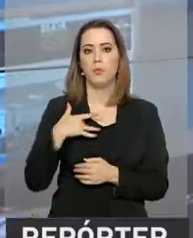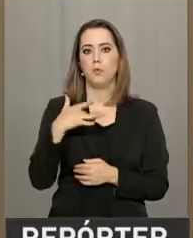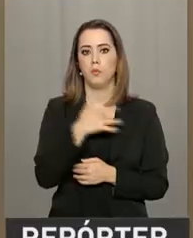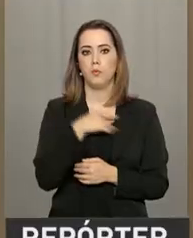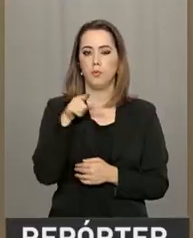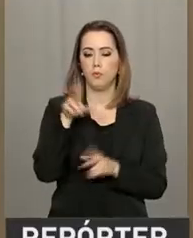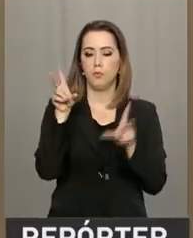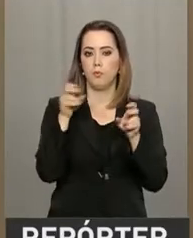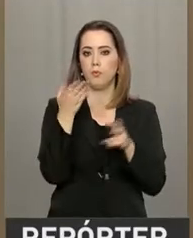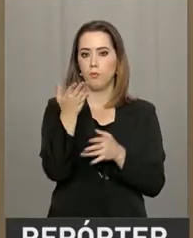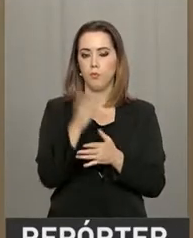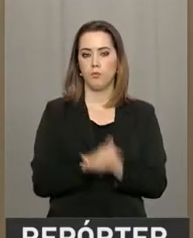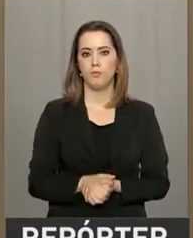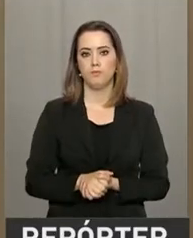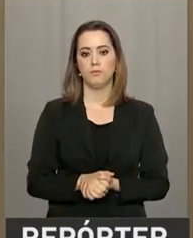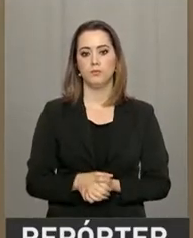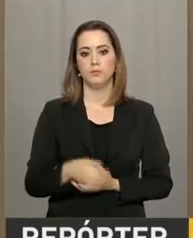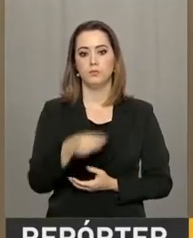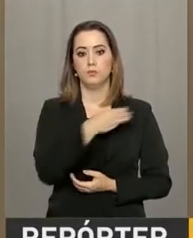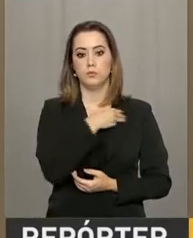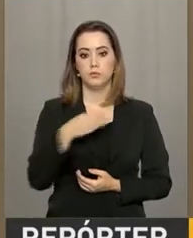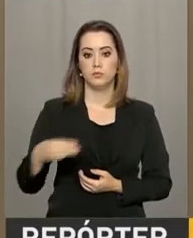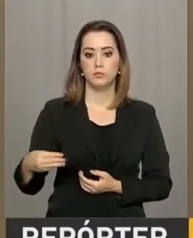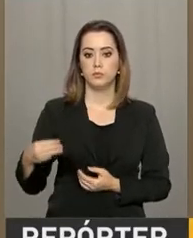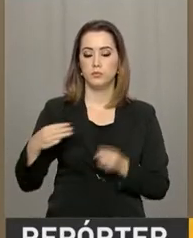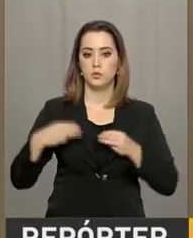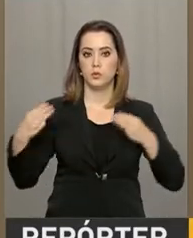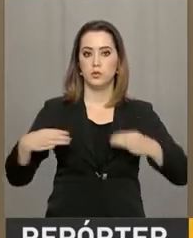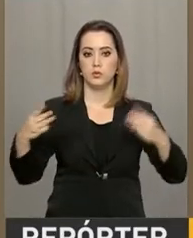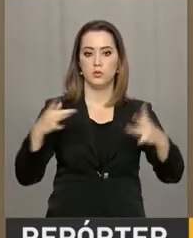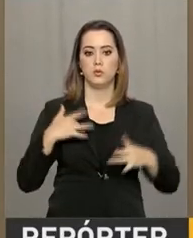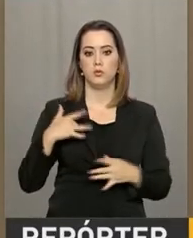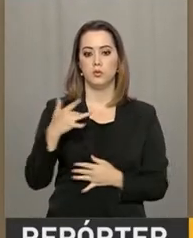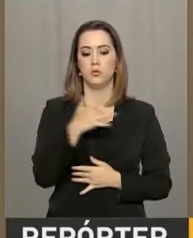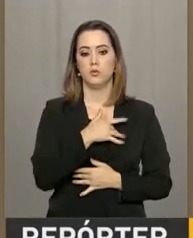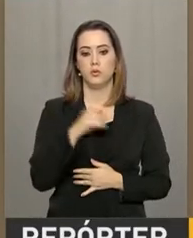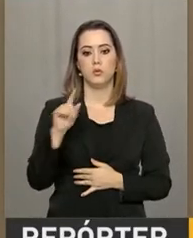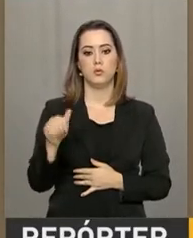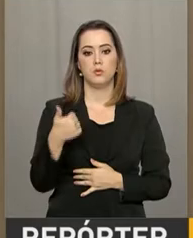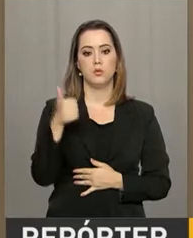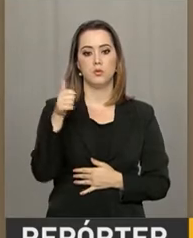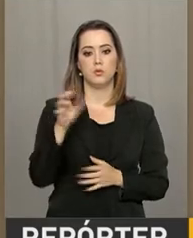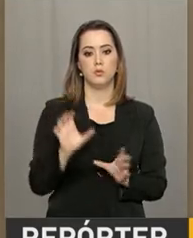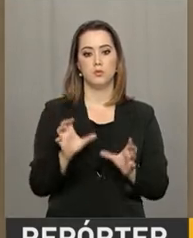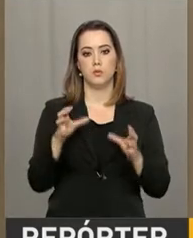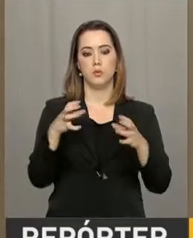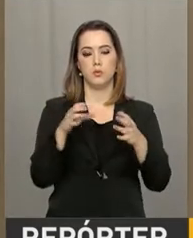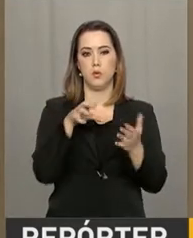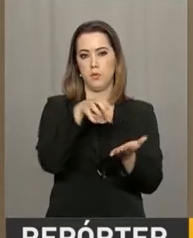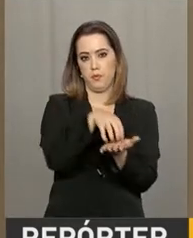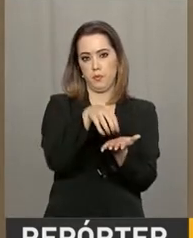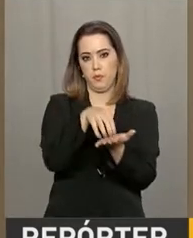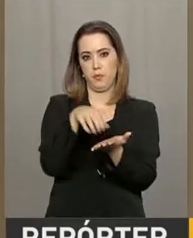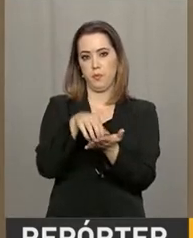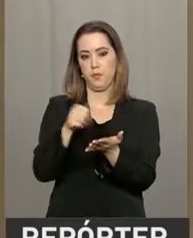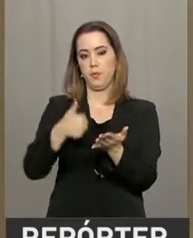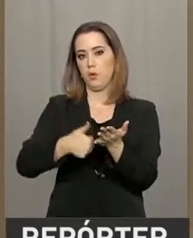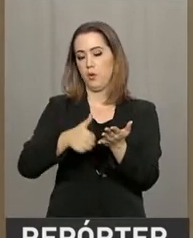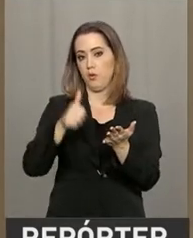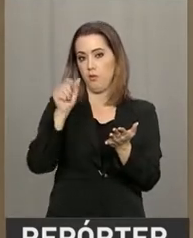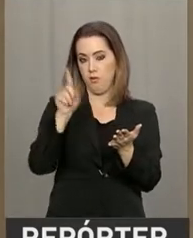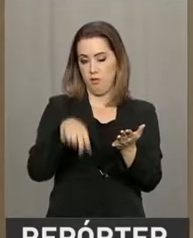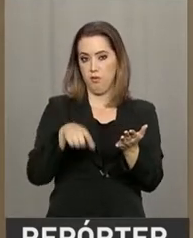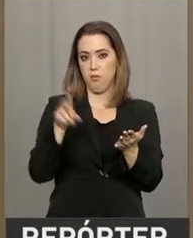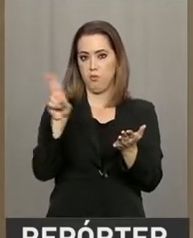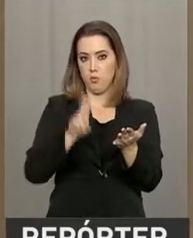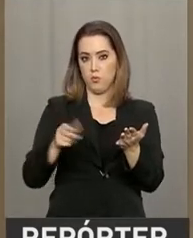o ministério da saúde será o primeiro órgão da administração pública federal a utilizar os serviços de biometria gente conversa agora com